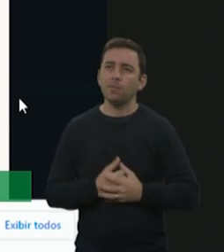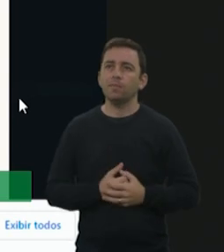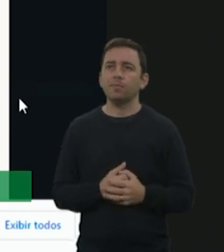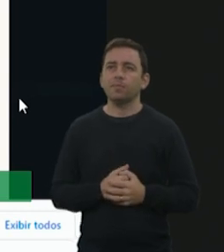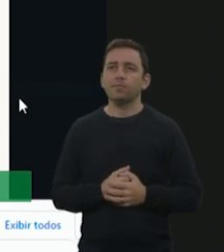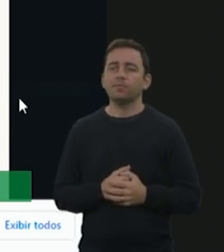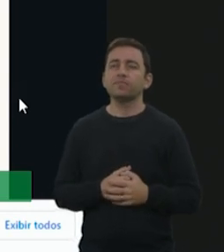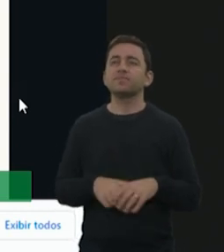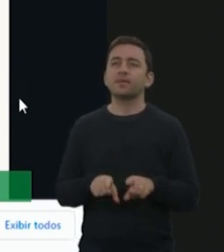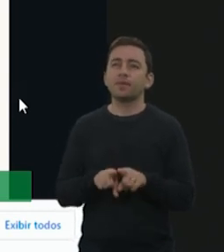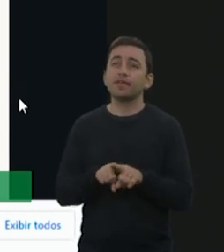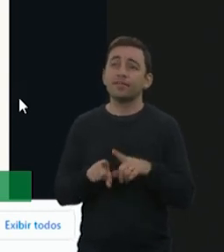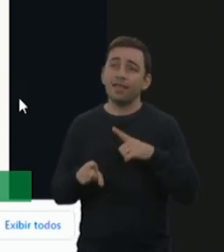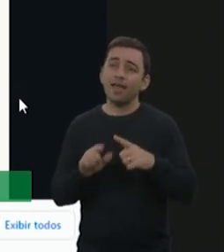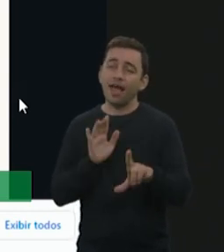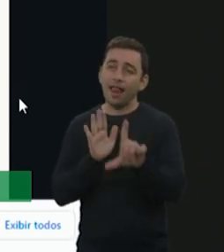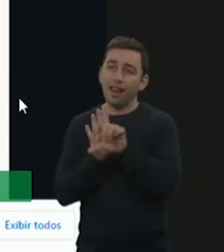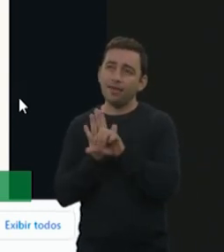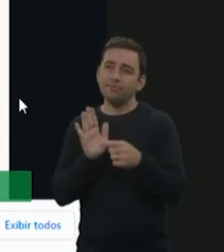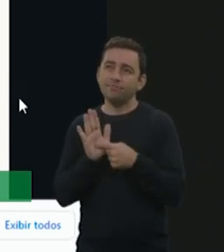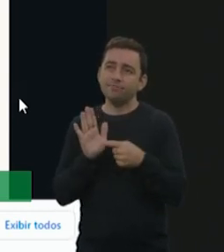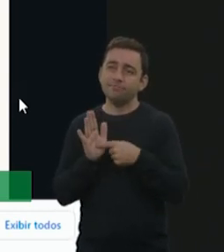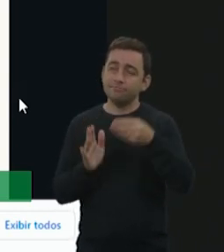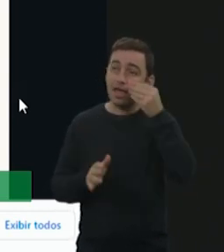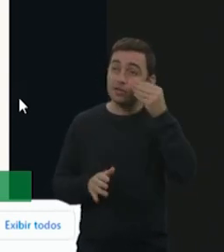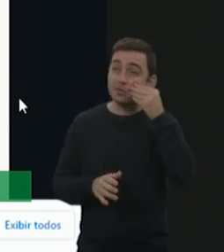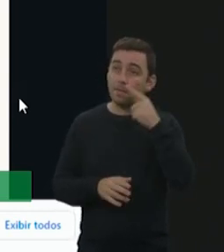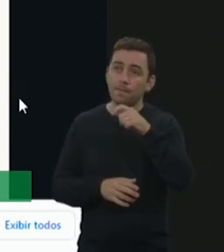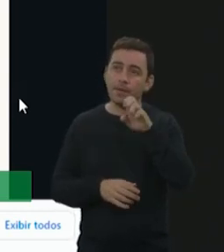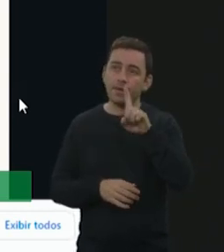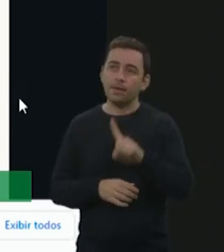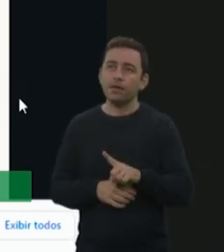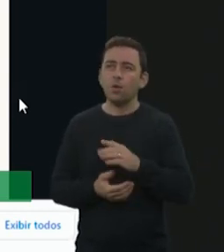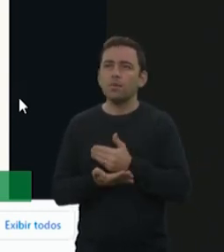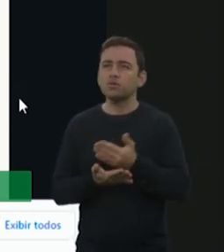E aí tem a legislação do teste do pezinho, que